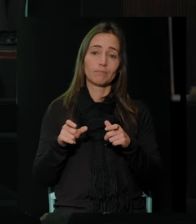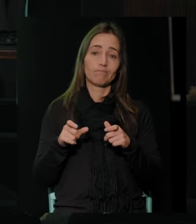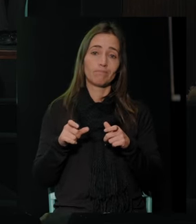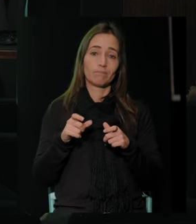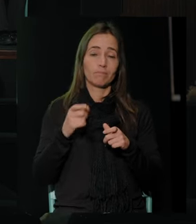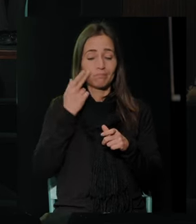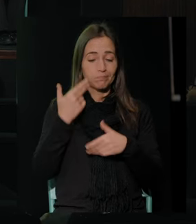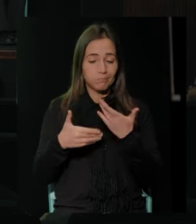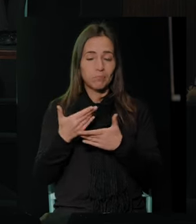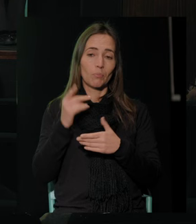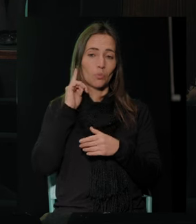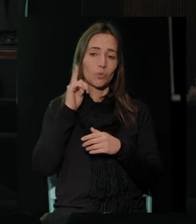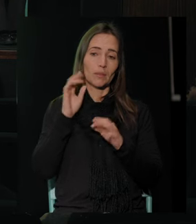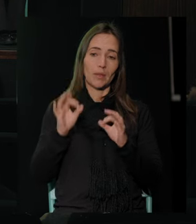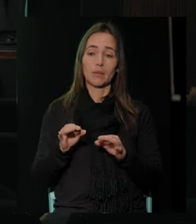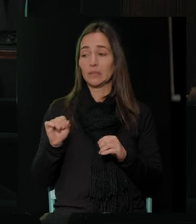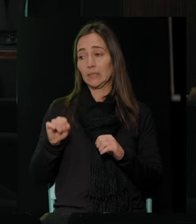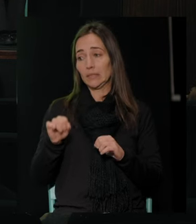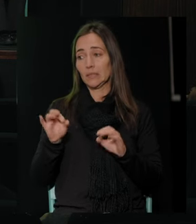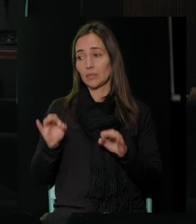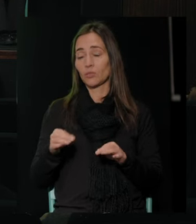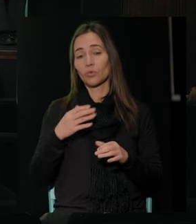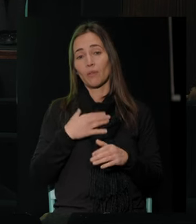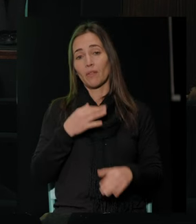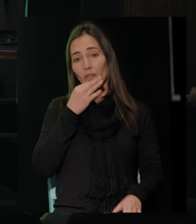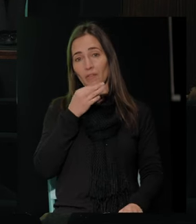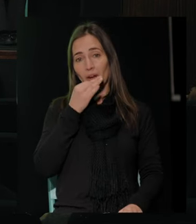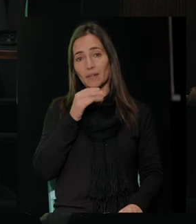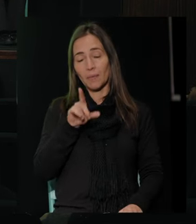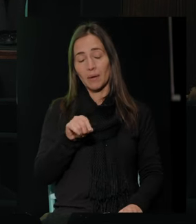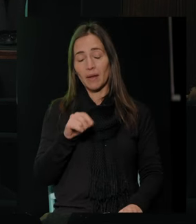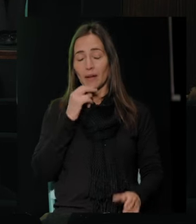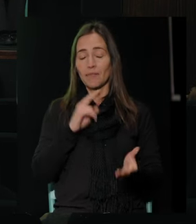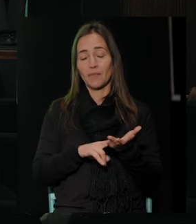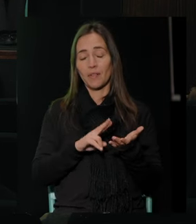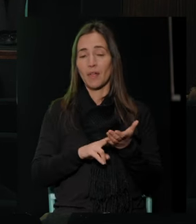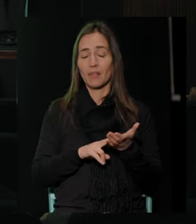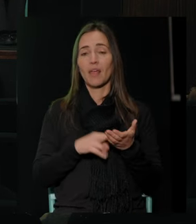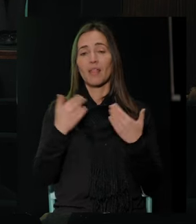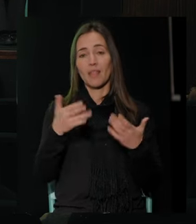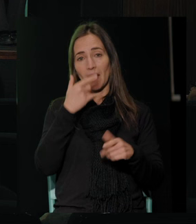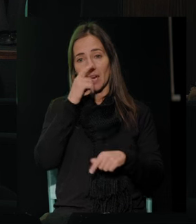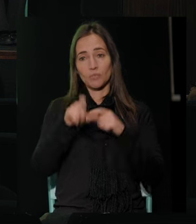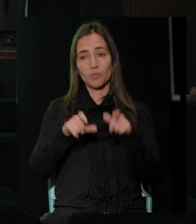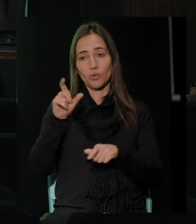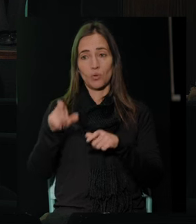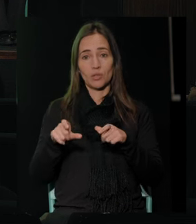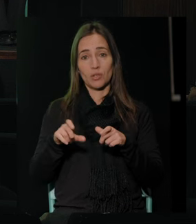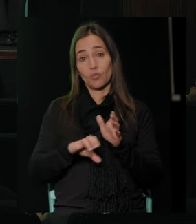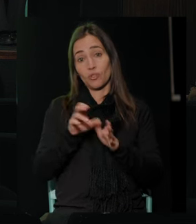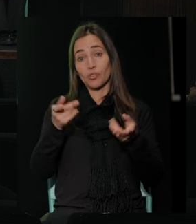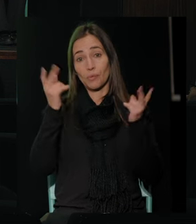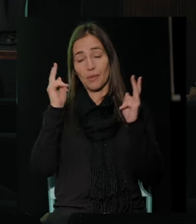importantes. Não, sem dúvida. Enfim, eu estava também a falar, João, e pensar, pois, é realmente, no fundo, dar às pessoas as condições de liberdade, né? Que é